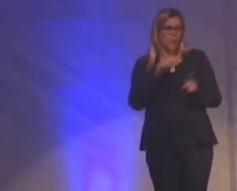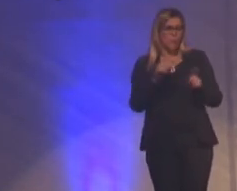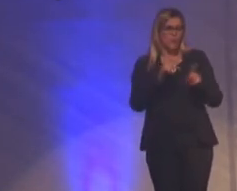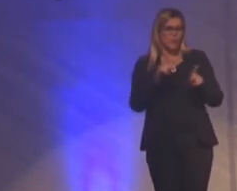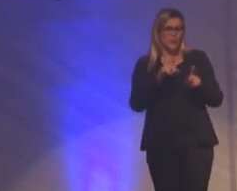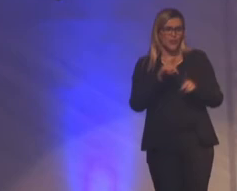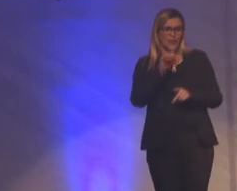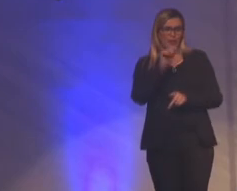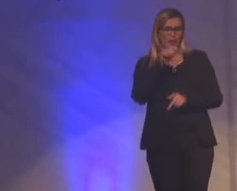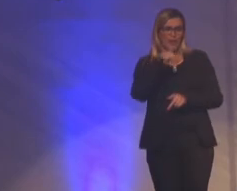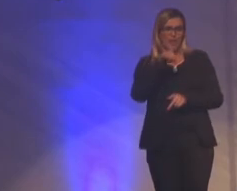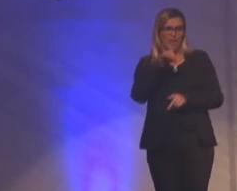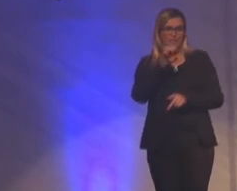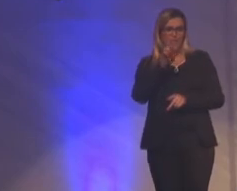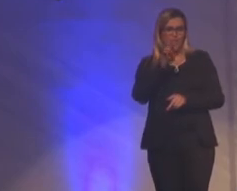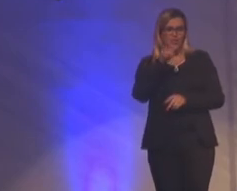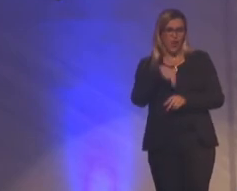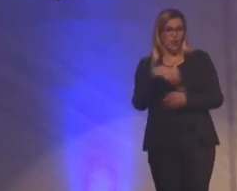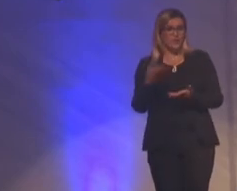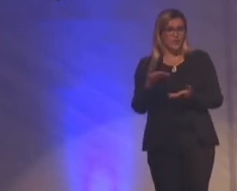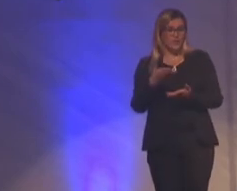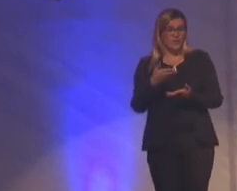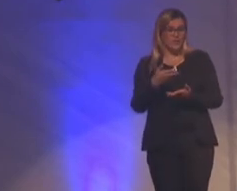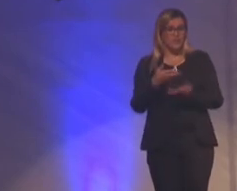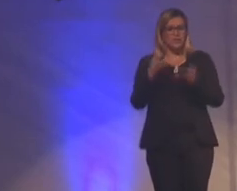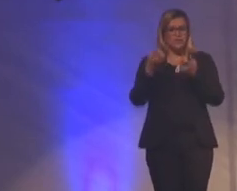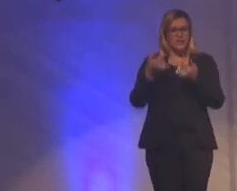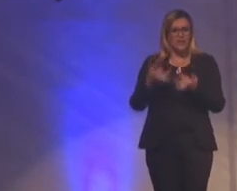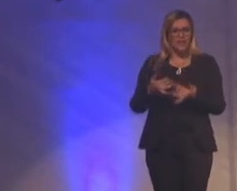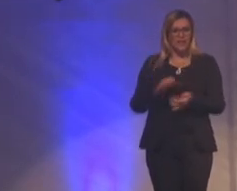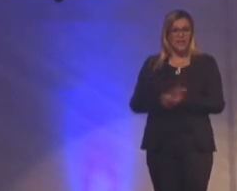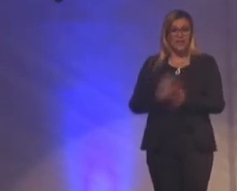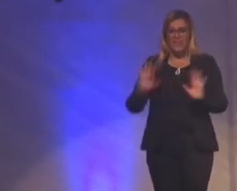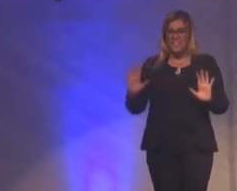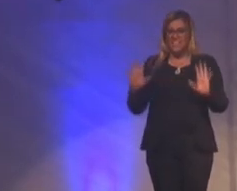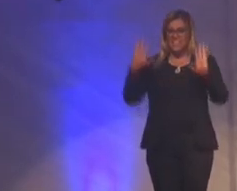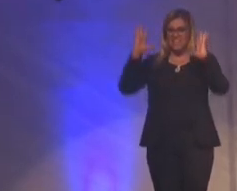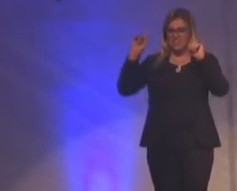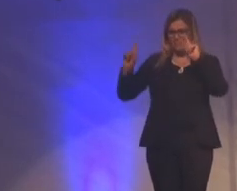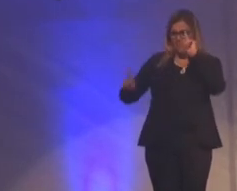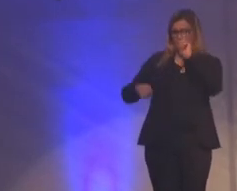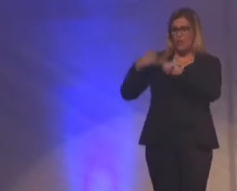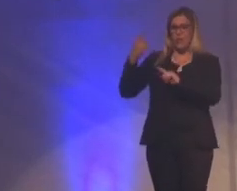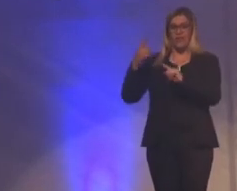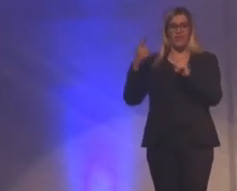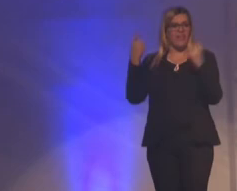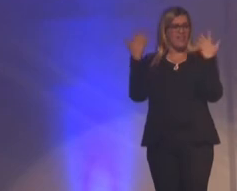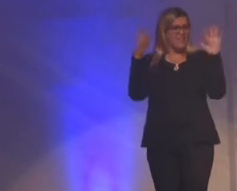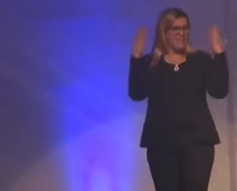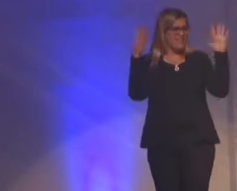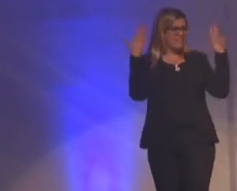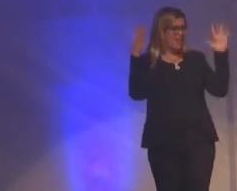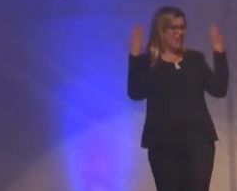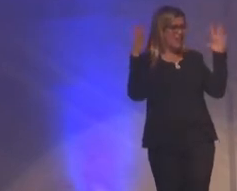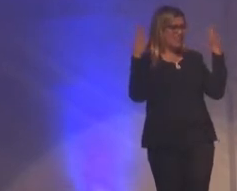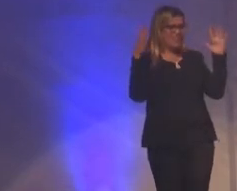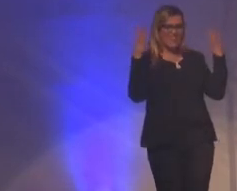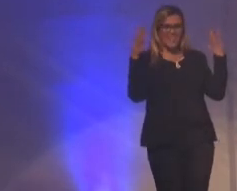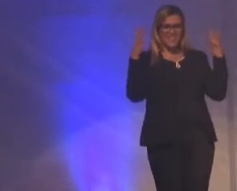Anderson, por favor, você pode vir aqui falar pra gente, porque assim, esse ano o evento evoluiu muito. Por favor, uma salva de palmas pro Dr. Anderson.